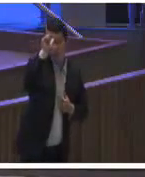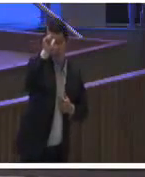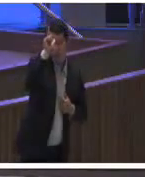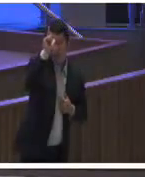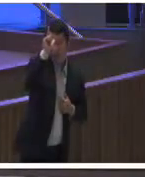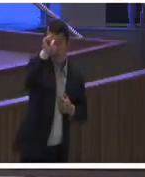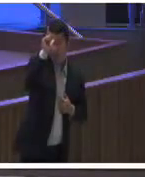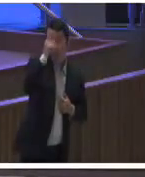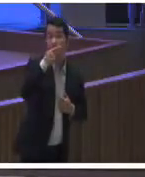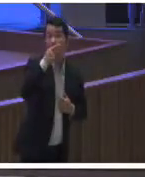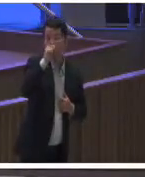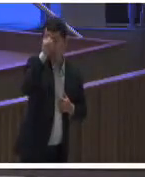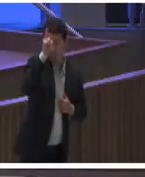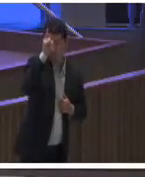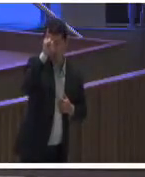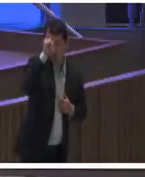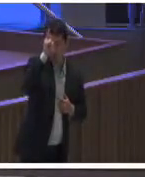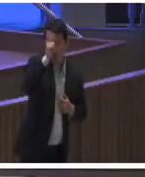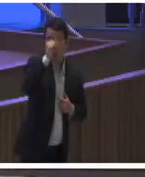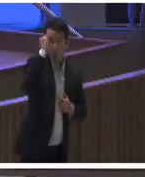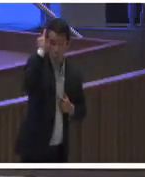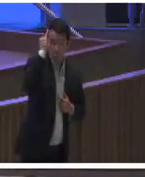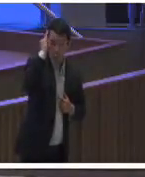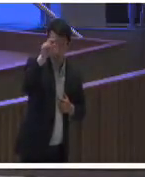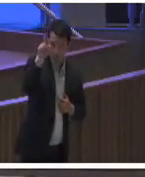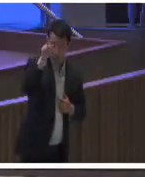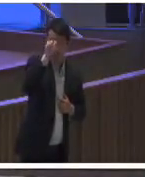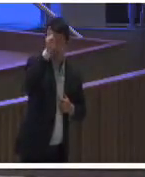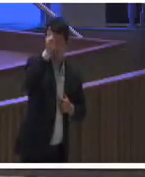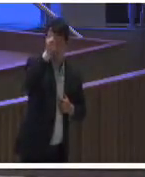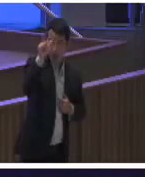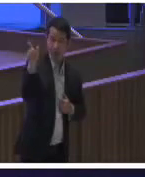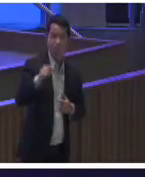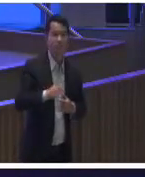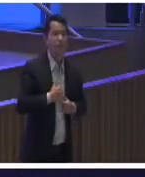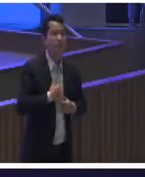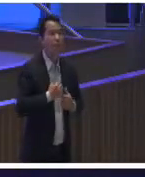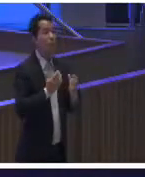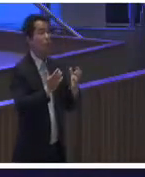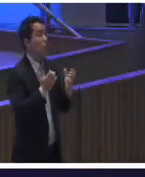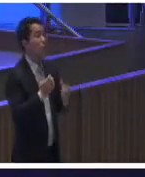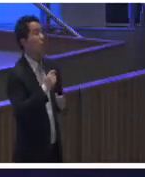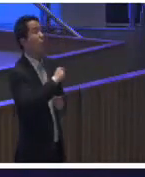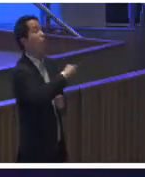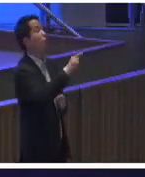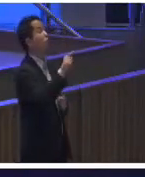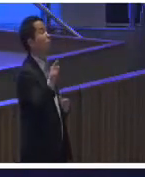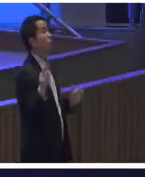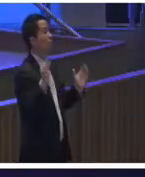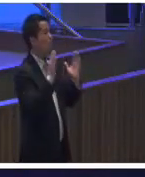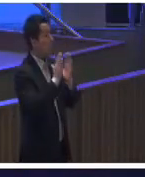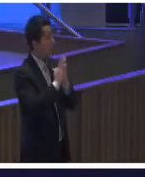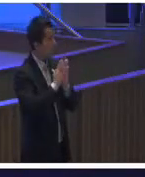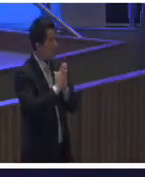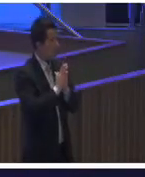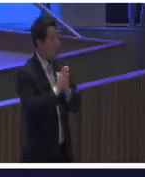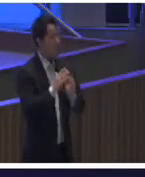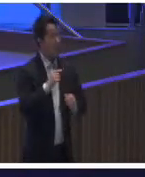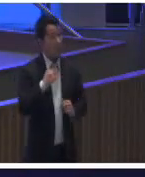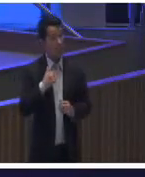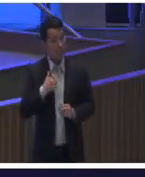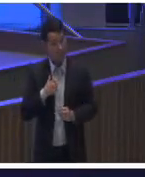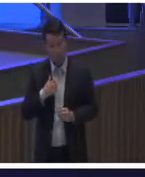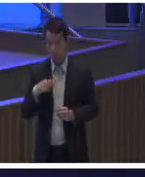dizia assim, queria que vocês orem, porque eu e a minha namorada estamos precisando mudar de casa. Eles